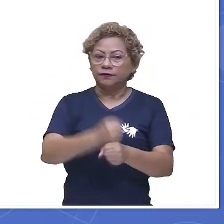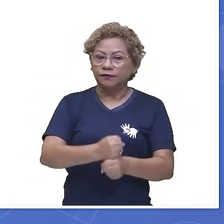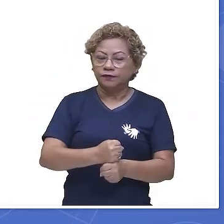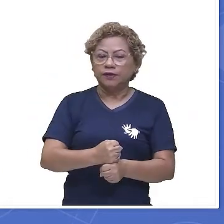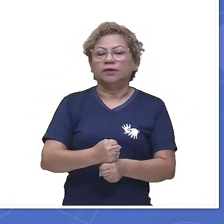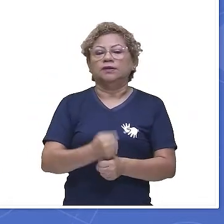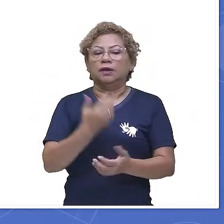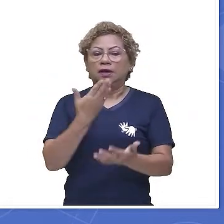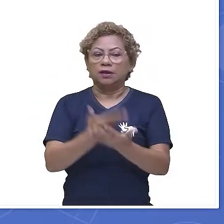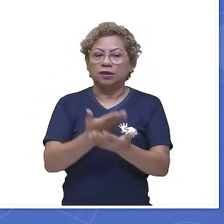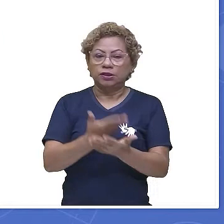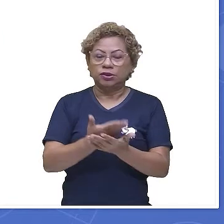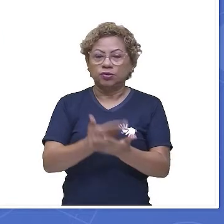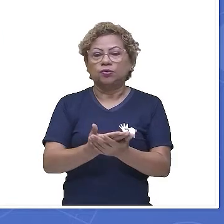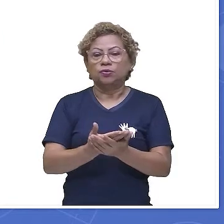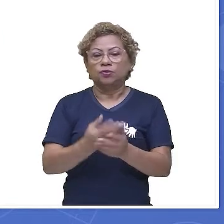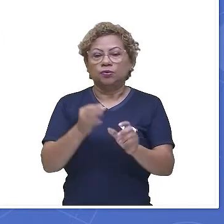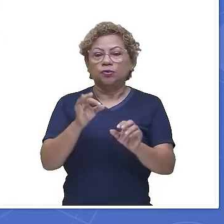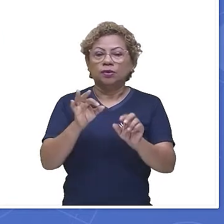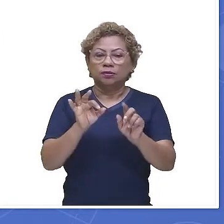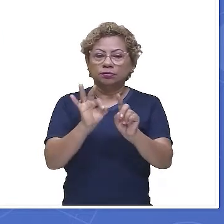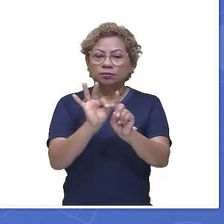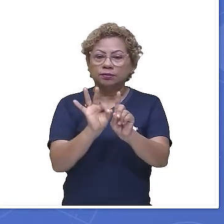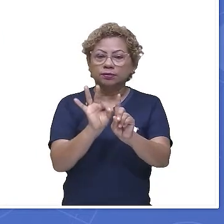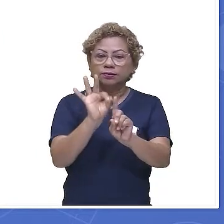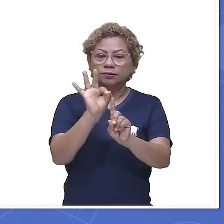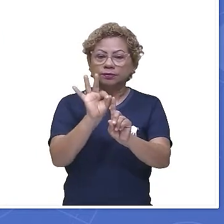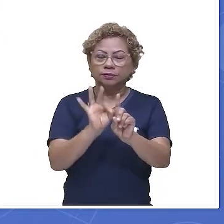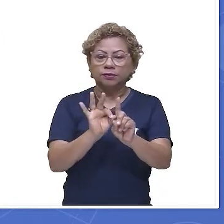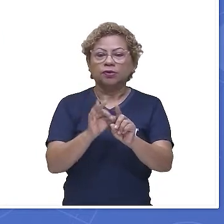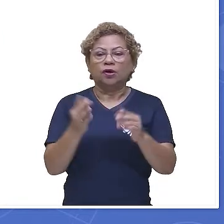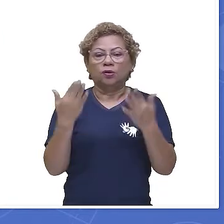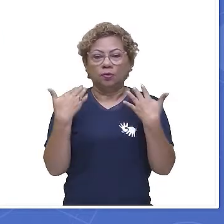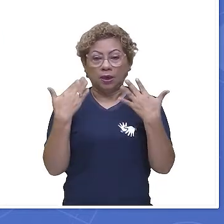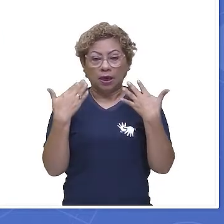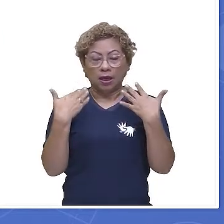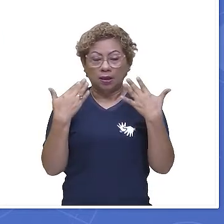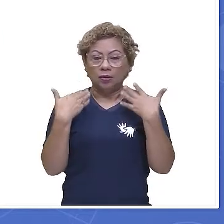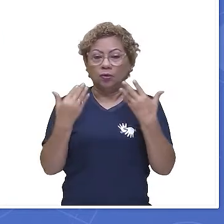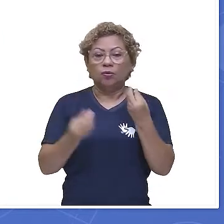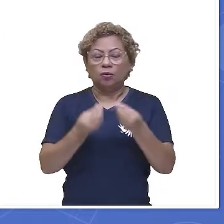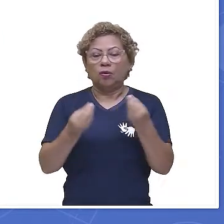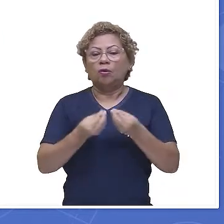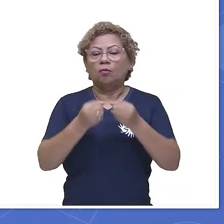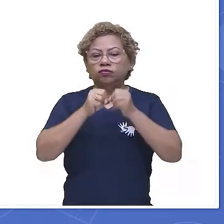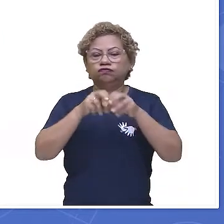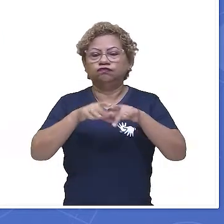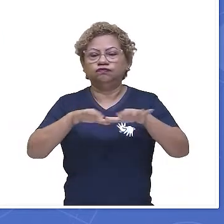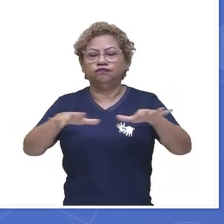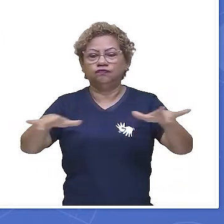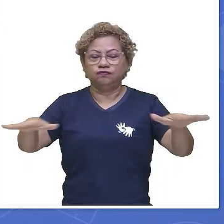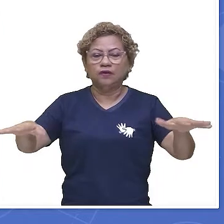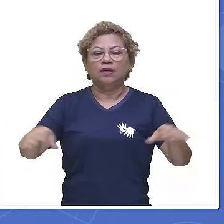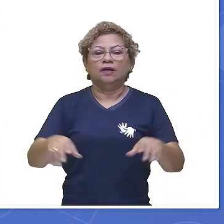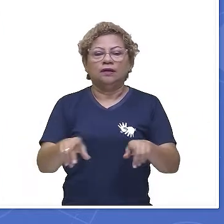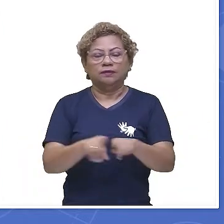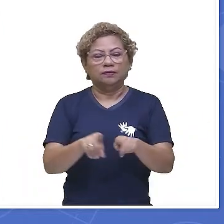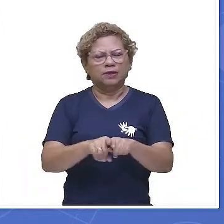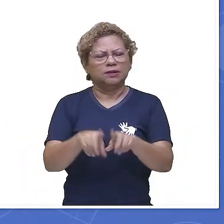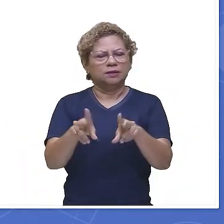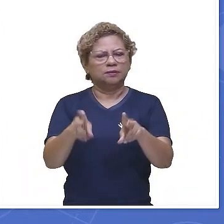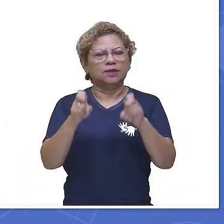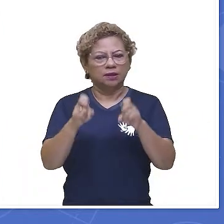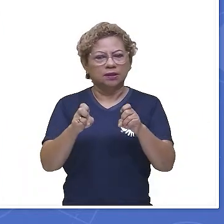estuda os fenômenos térmicos. Nós estudamos o calor, como ele se propaga, né? Nós vemos, então, que o calor é uma forma